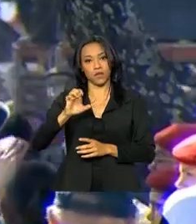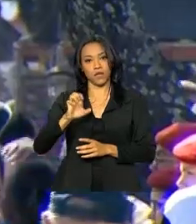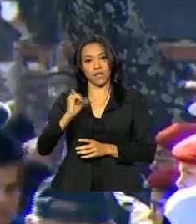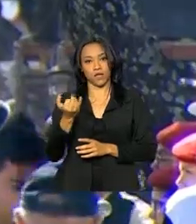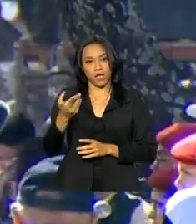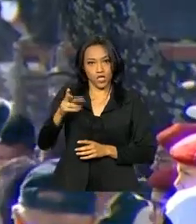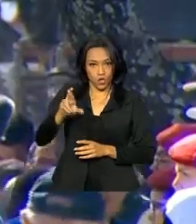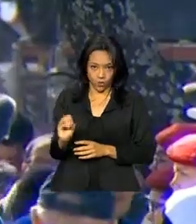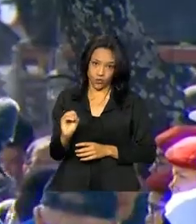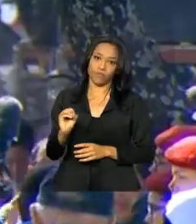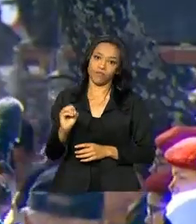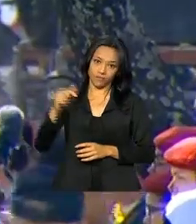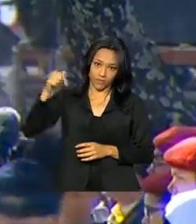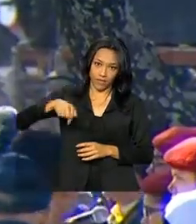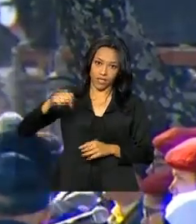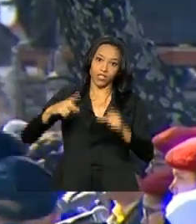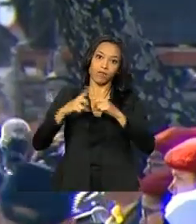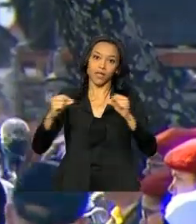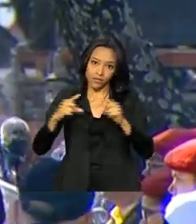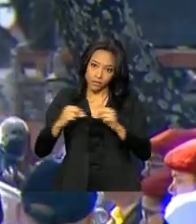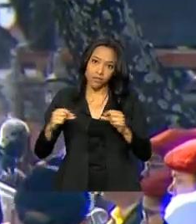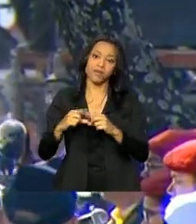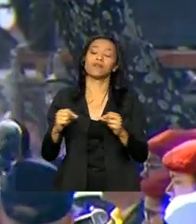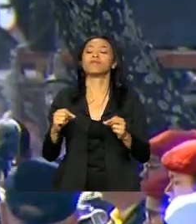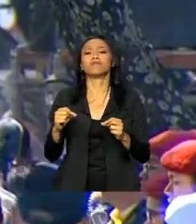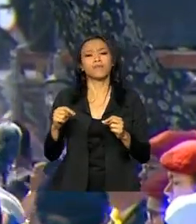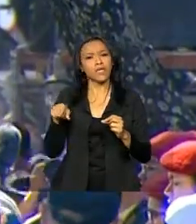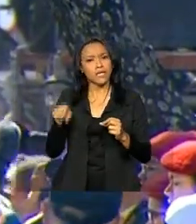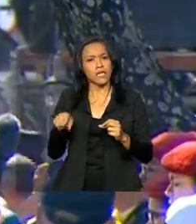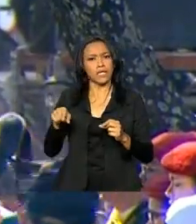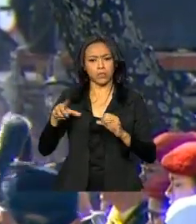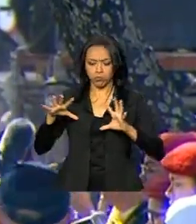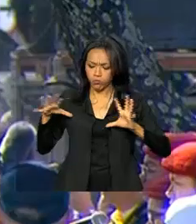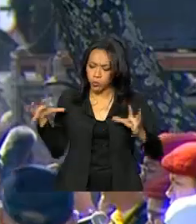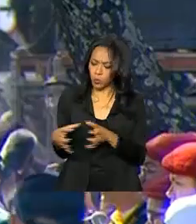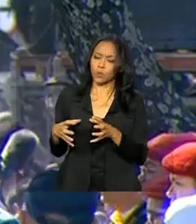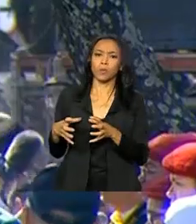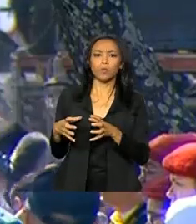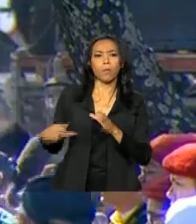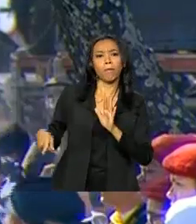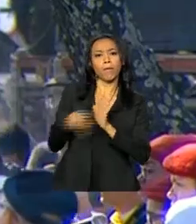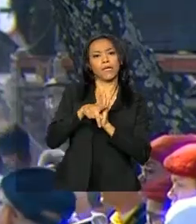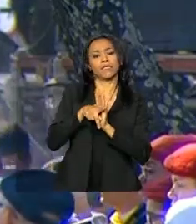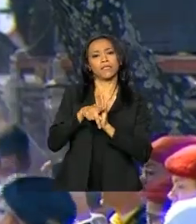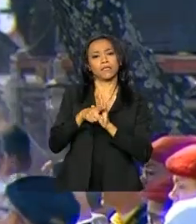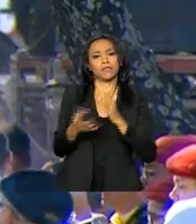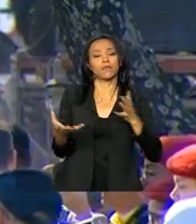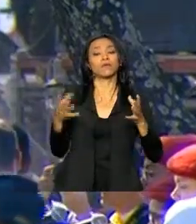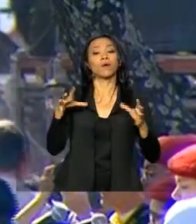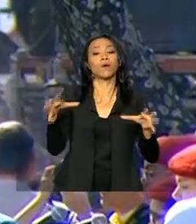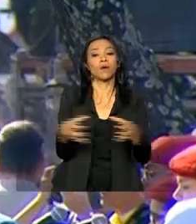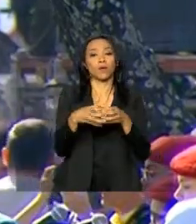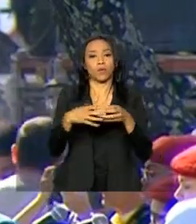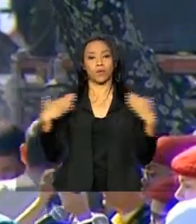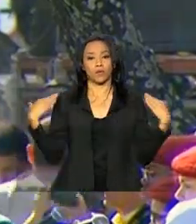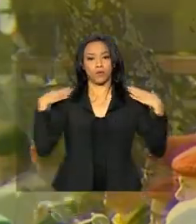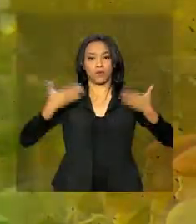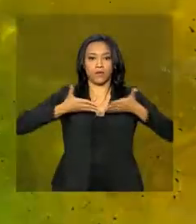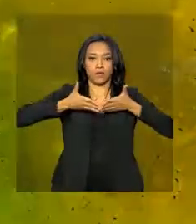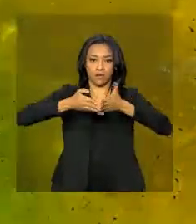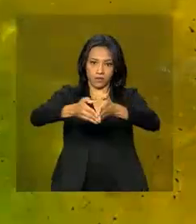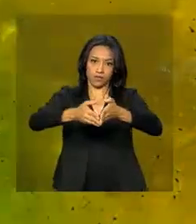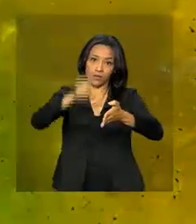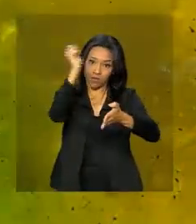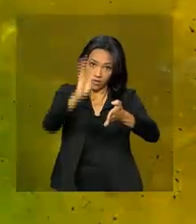usando o característico gorro de fita, que representa muito bem o Corpo de Fuzileiros Navais da Marinha do Brasil. Então, eles estavam passando ali acima de uma